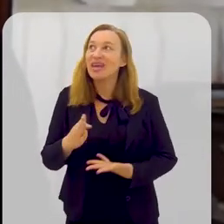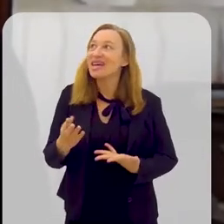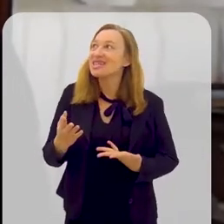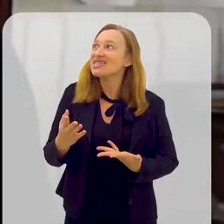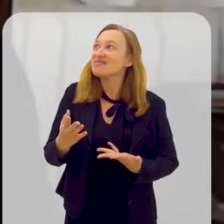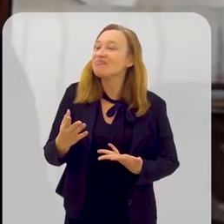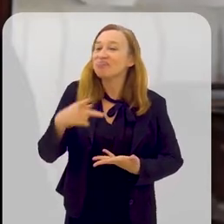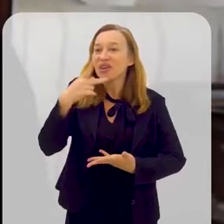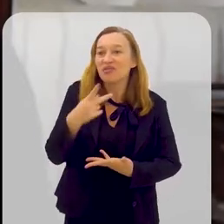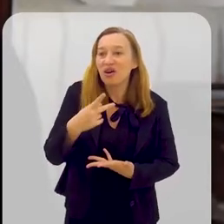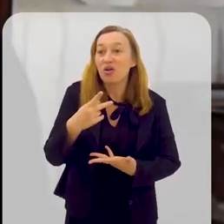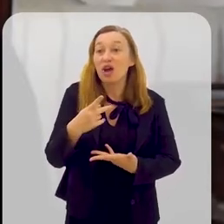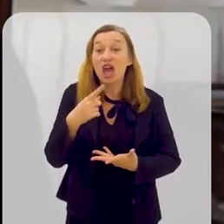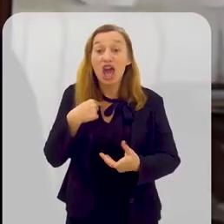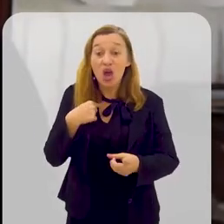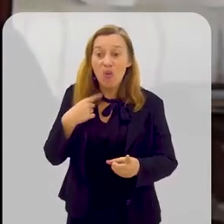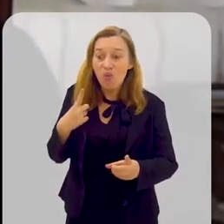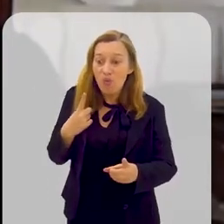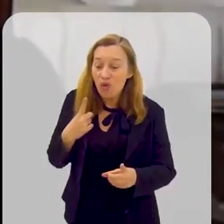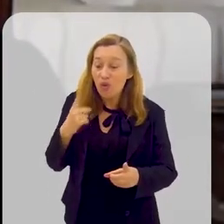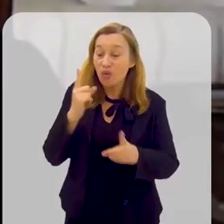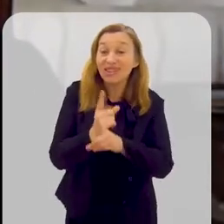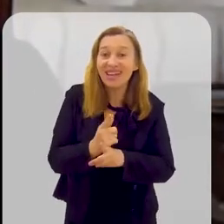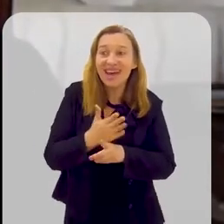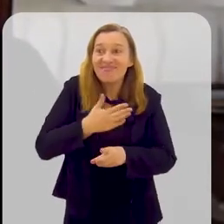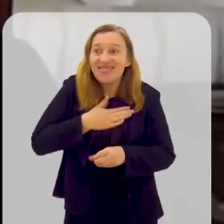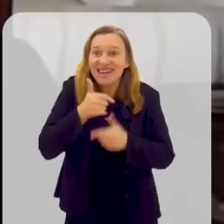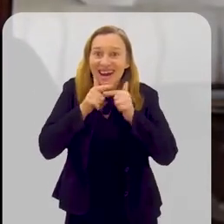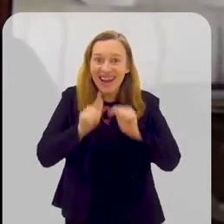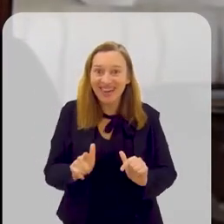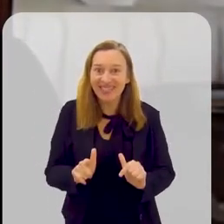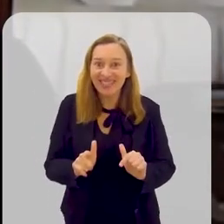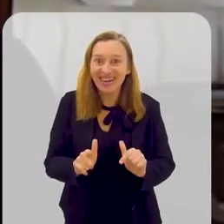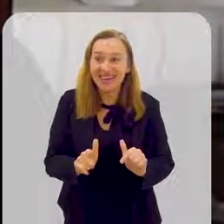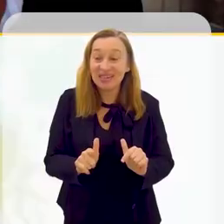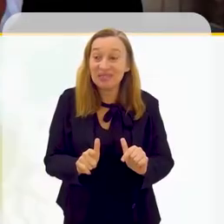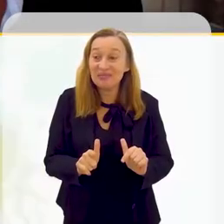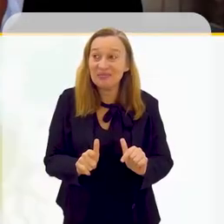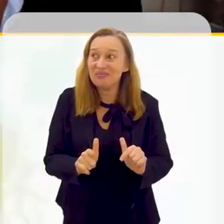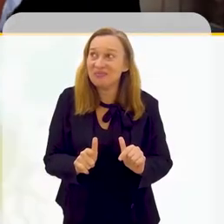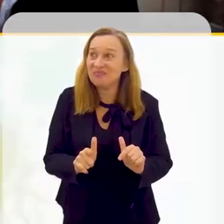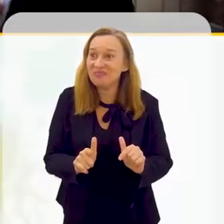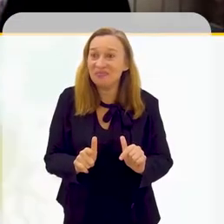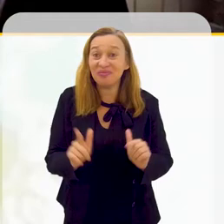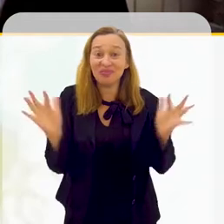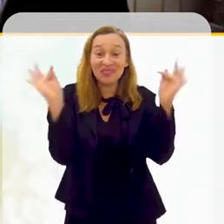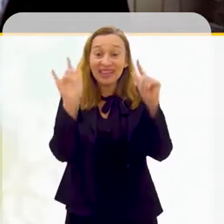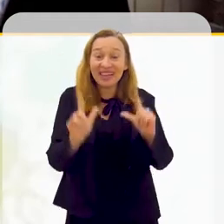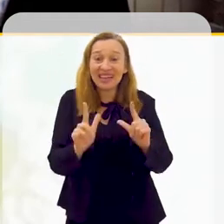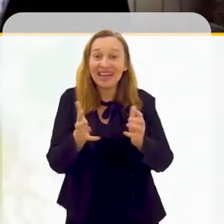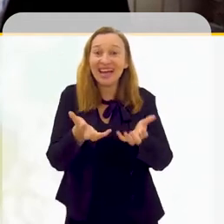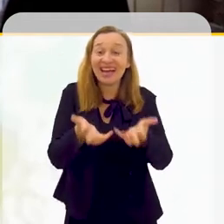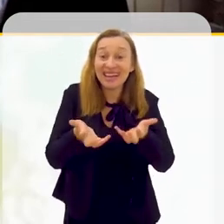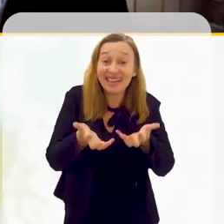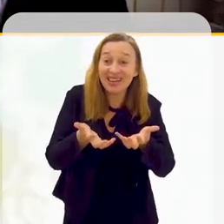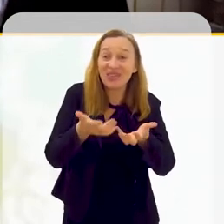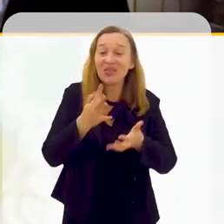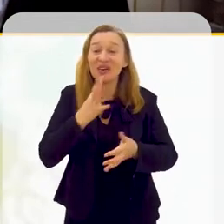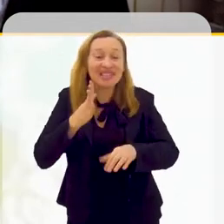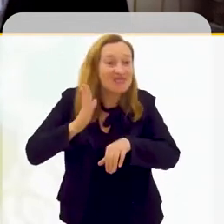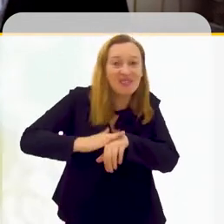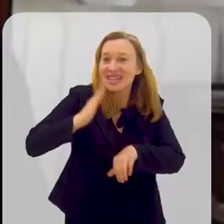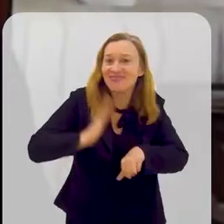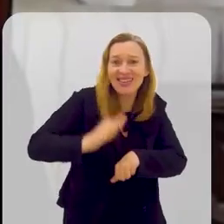Brasil que ela disse assim eu descobri a minha língua ele ficou feliz ela